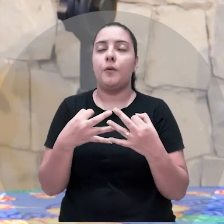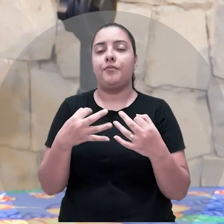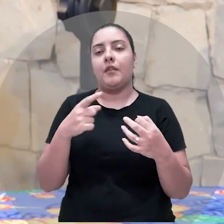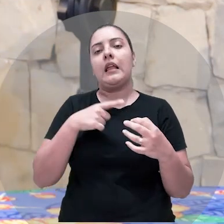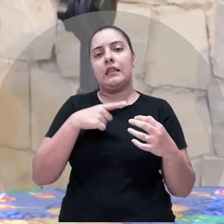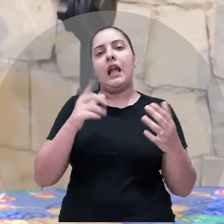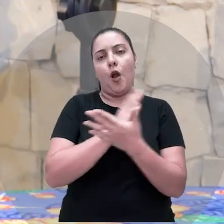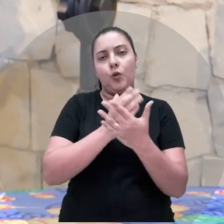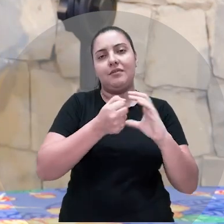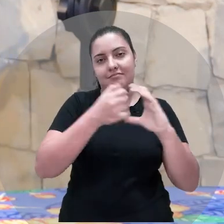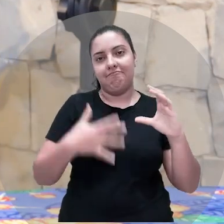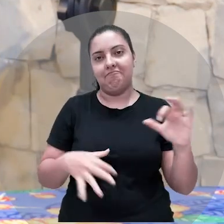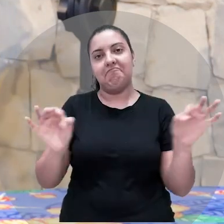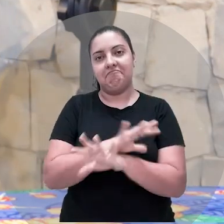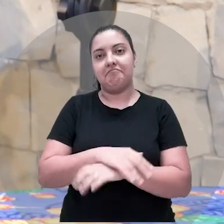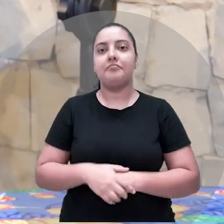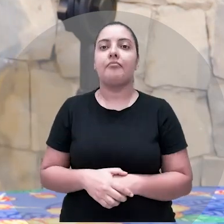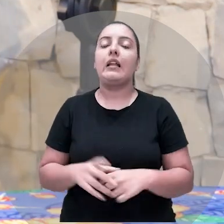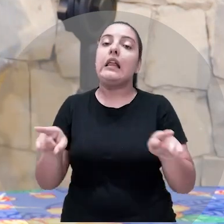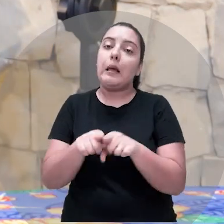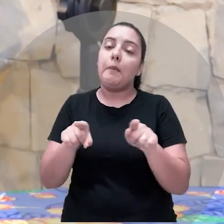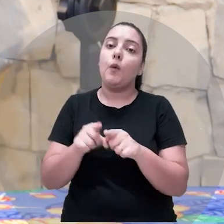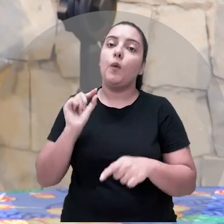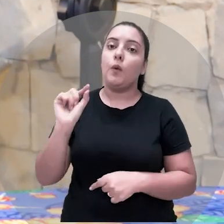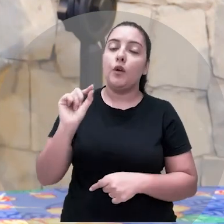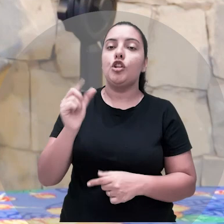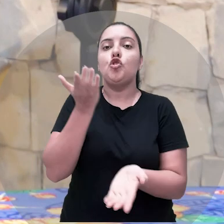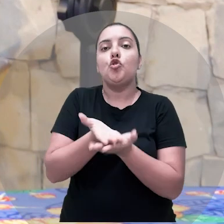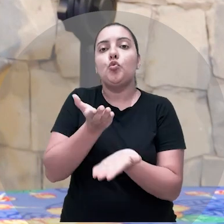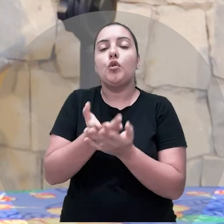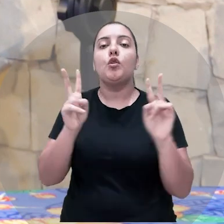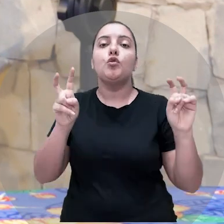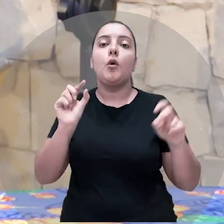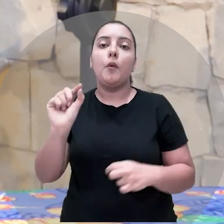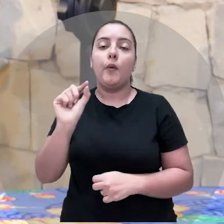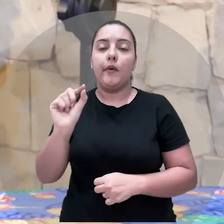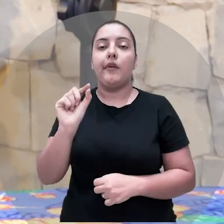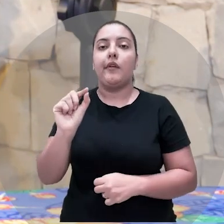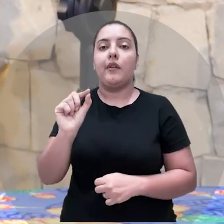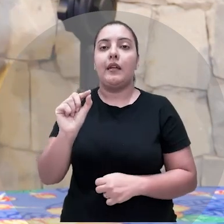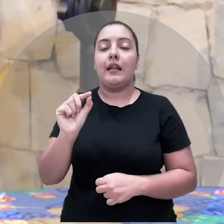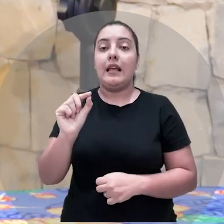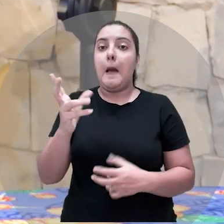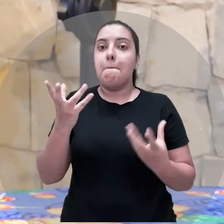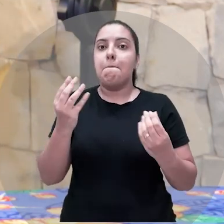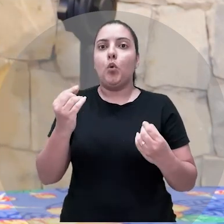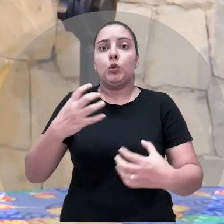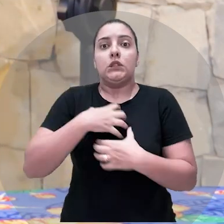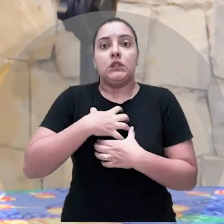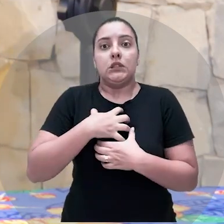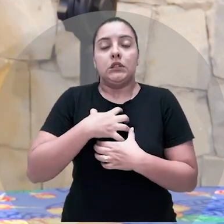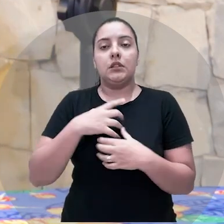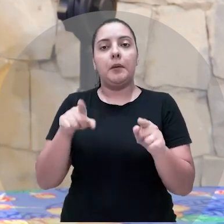então tem essas características né e a gente estuda muito sobre a